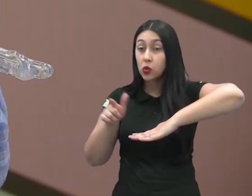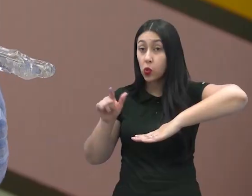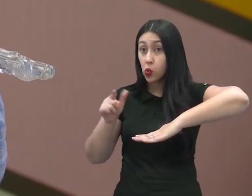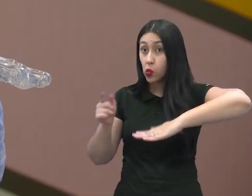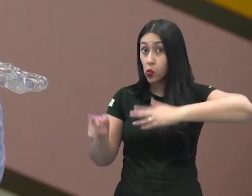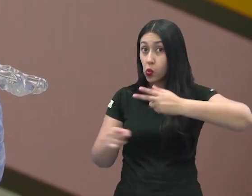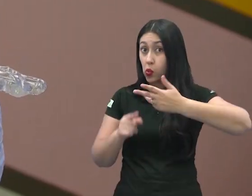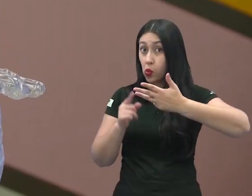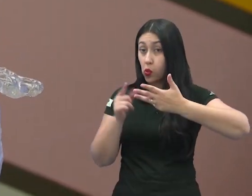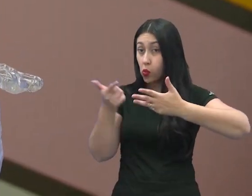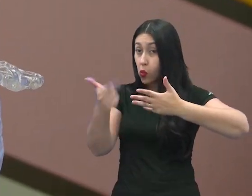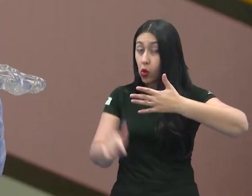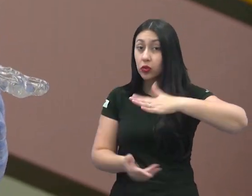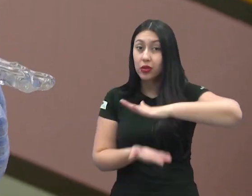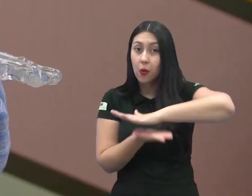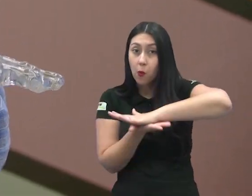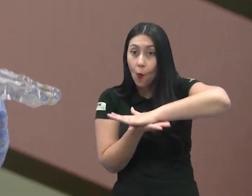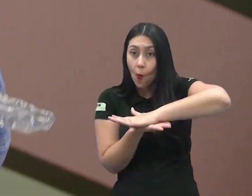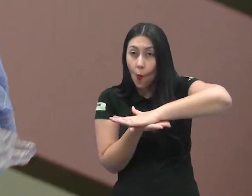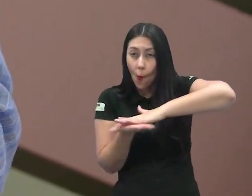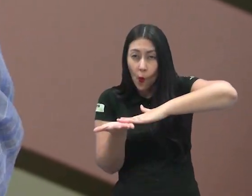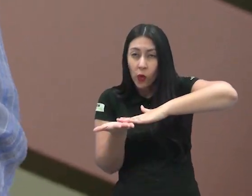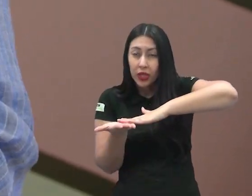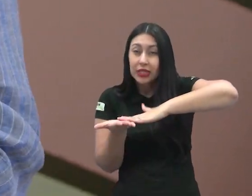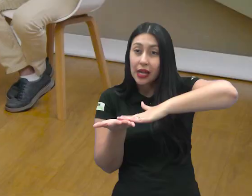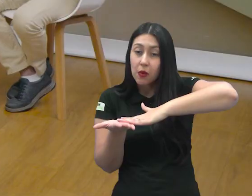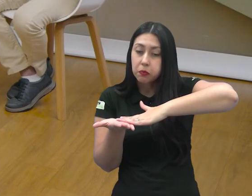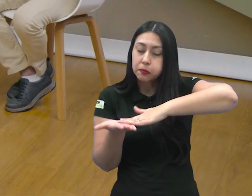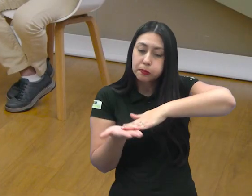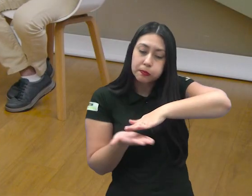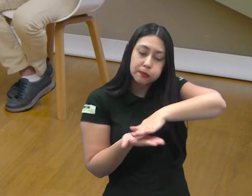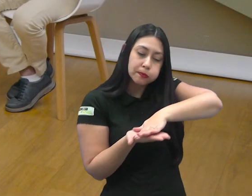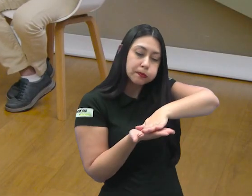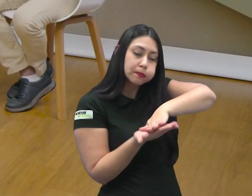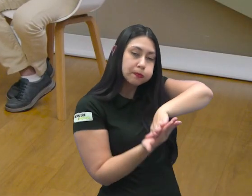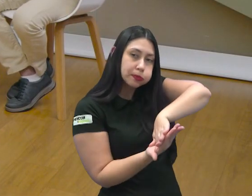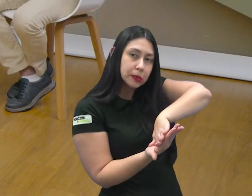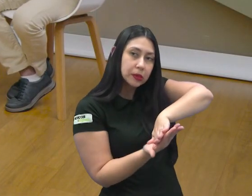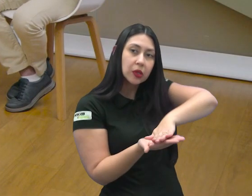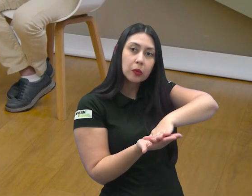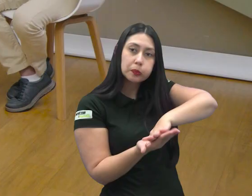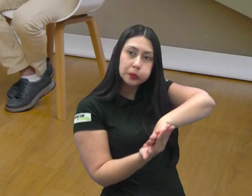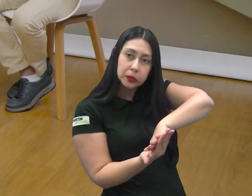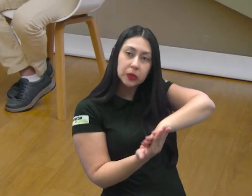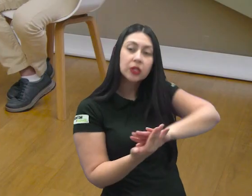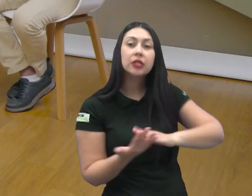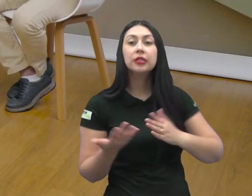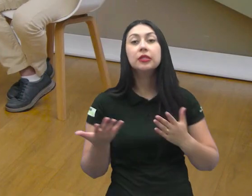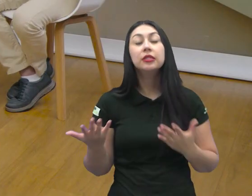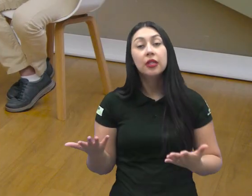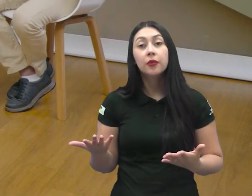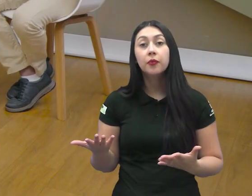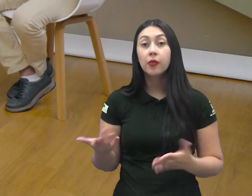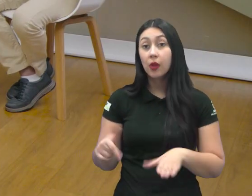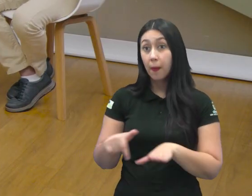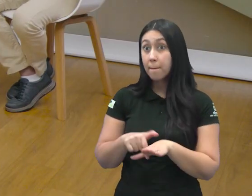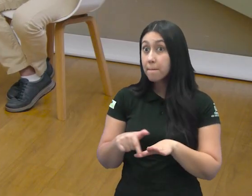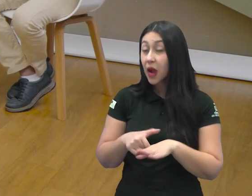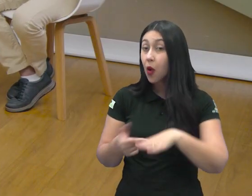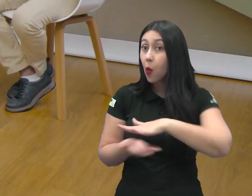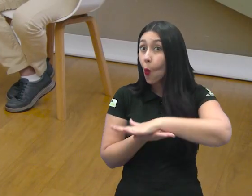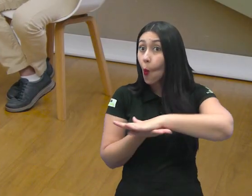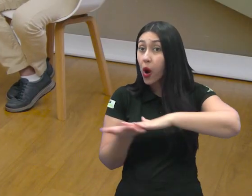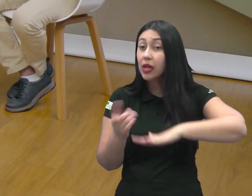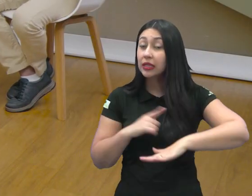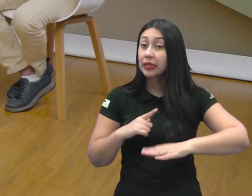cai para dentro, o alinhamento vem para cá. Então, de qualquer forma, o pé é plano. Tem grau 1,